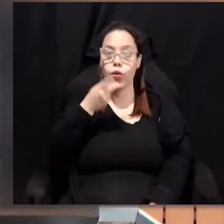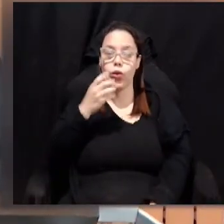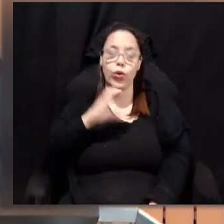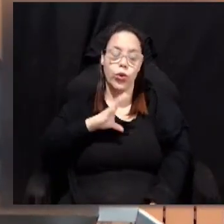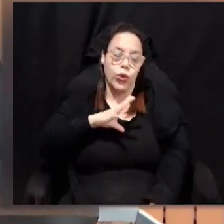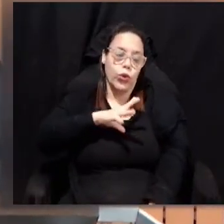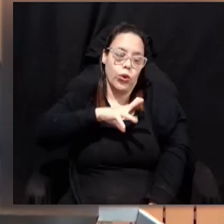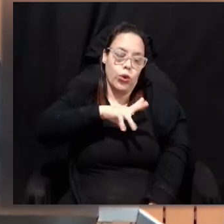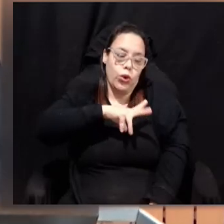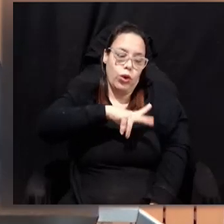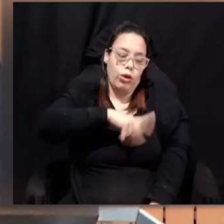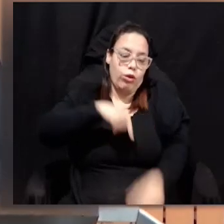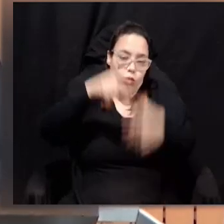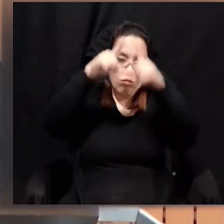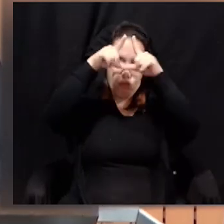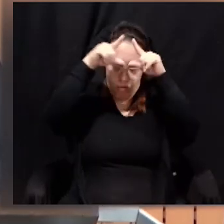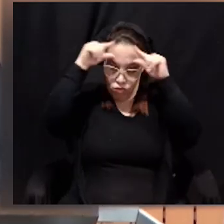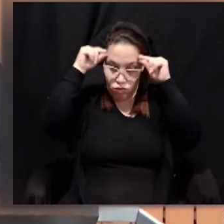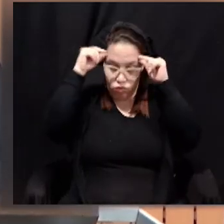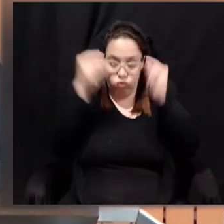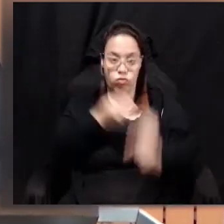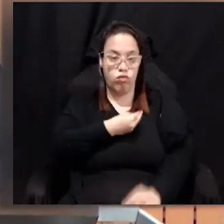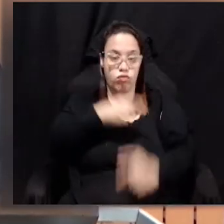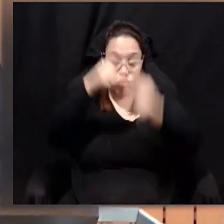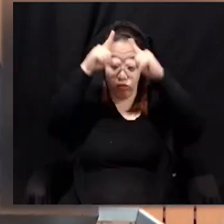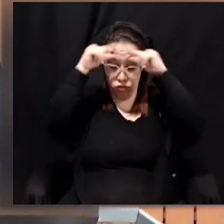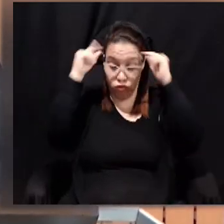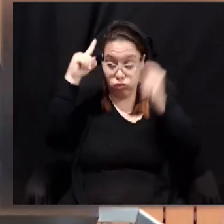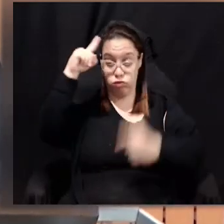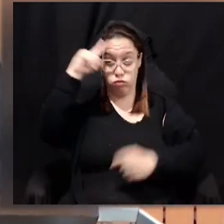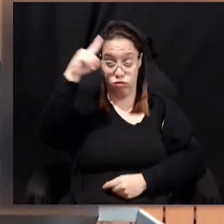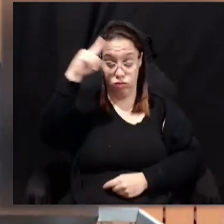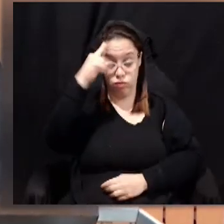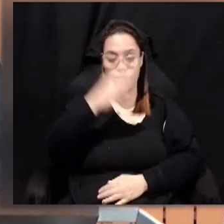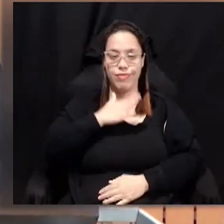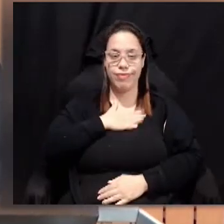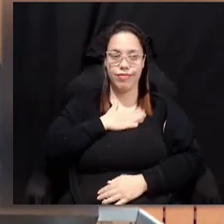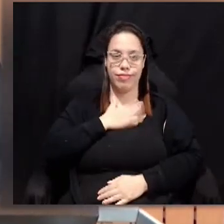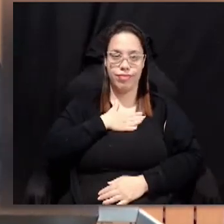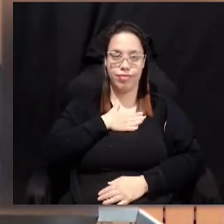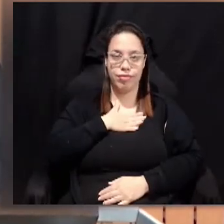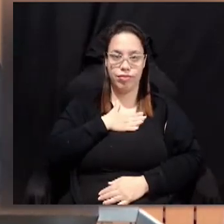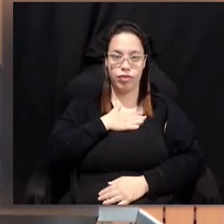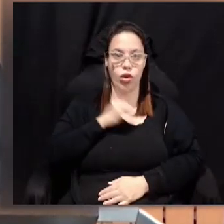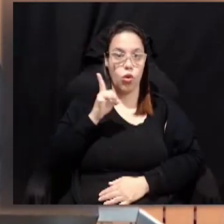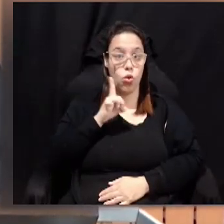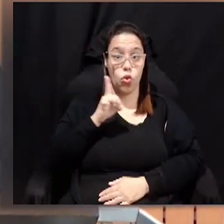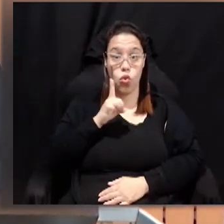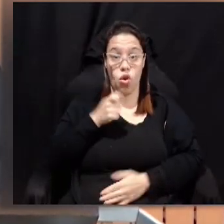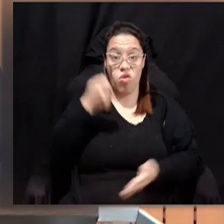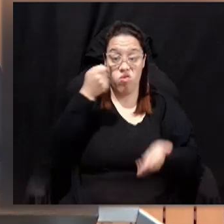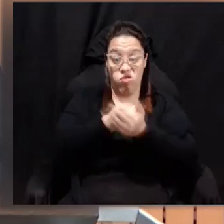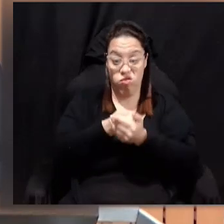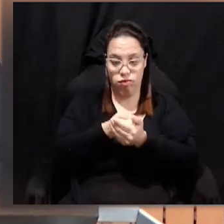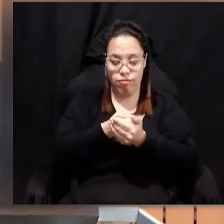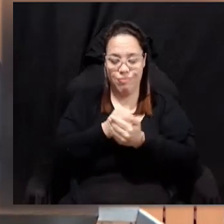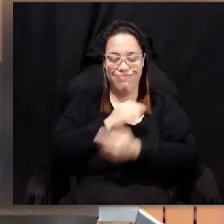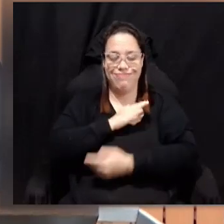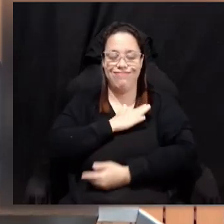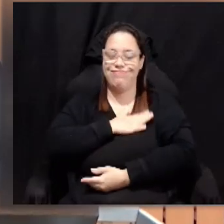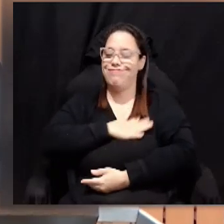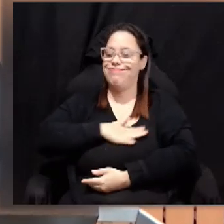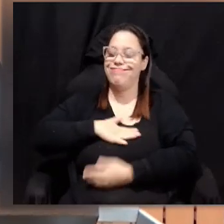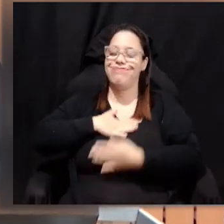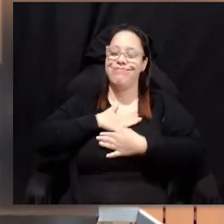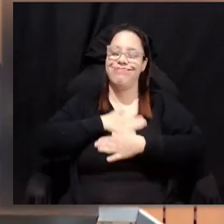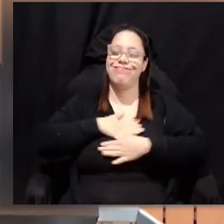enfermagem. Viver a enfermagem todos os dias para mim não é um dever, e sim um prazer.